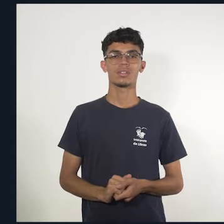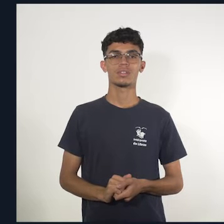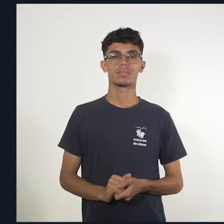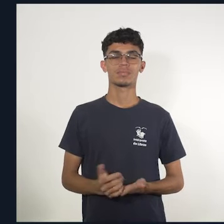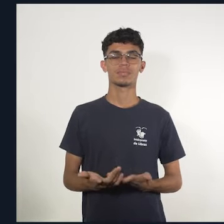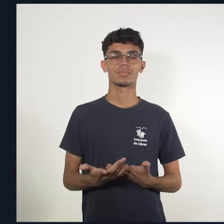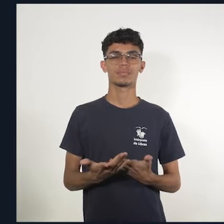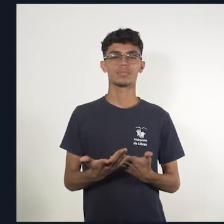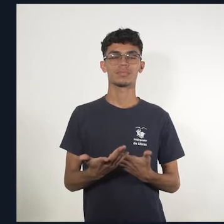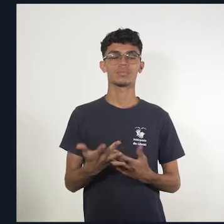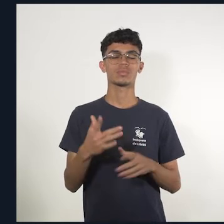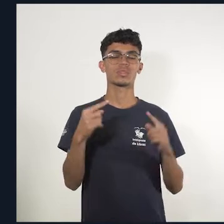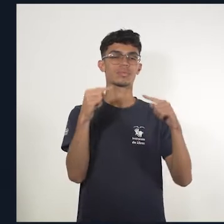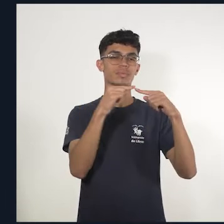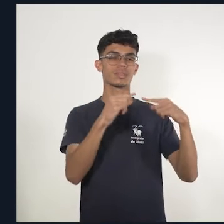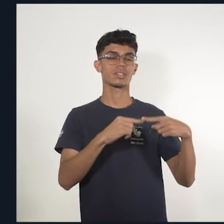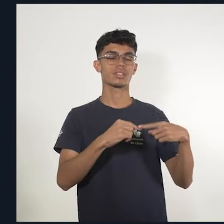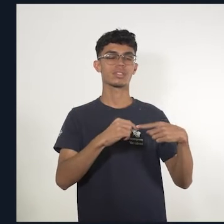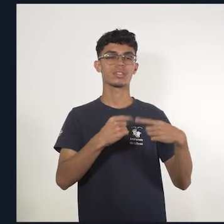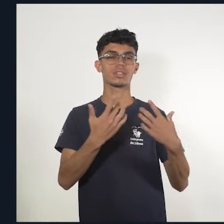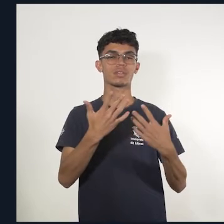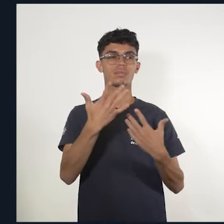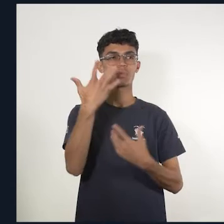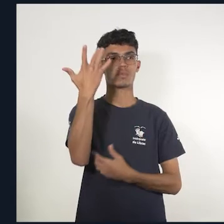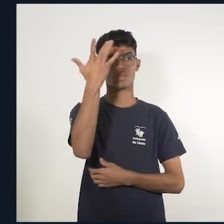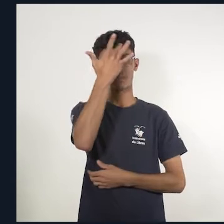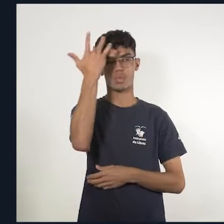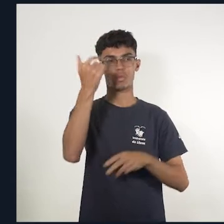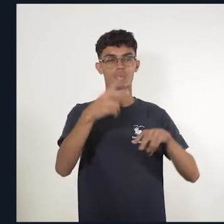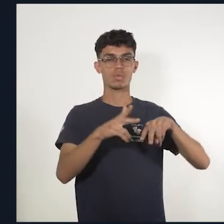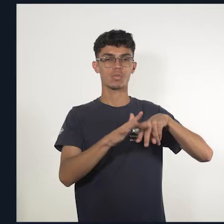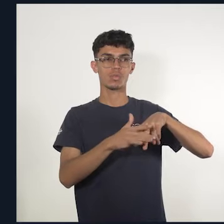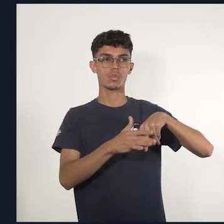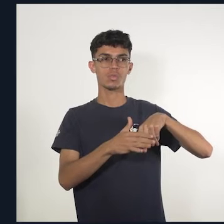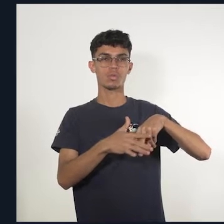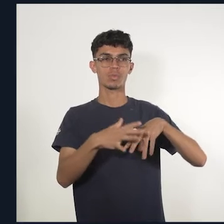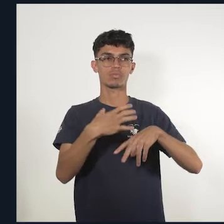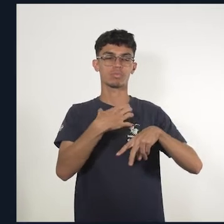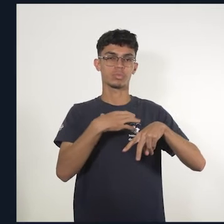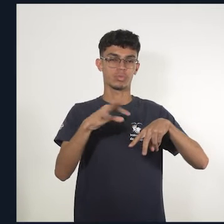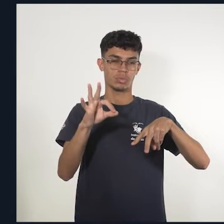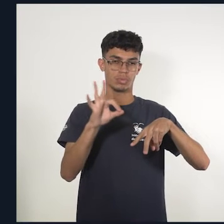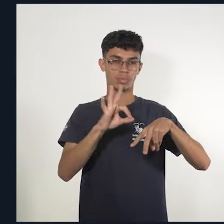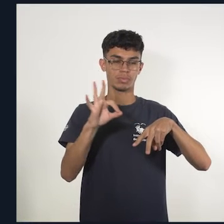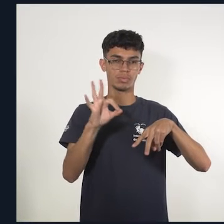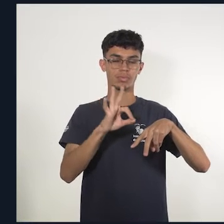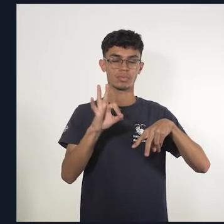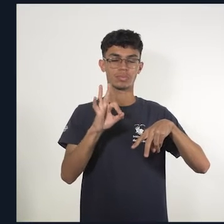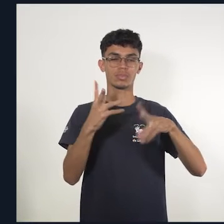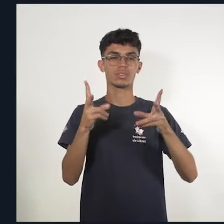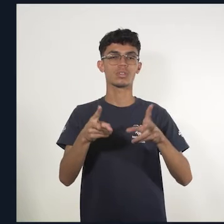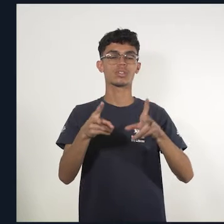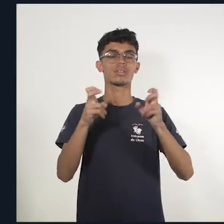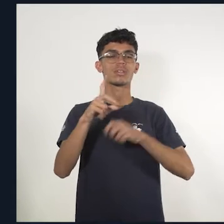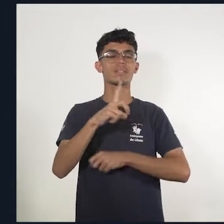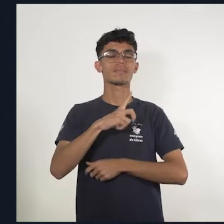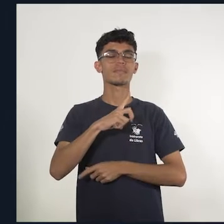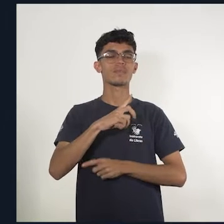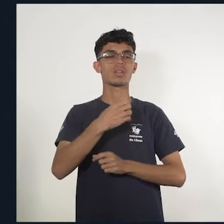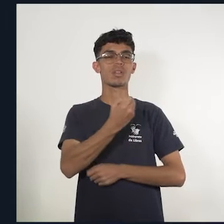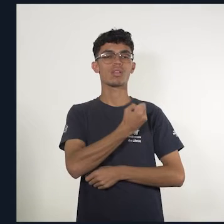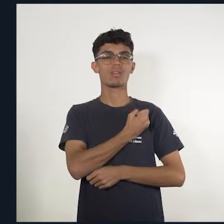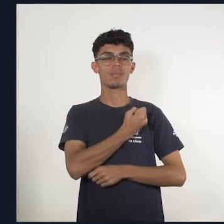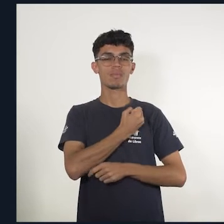de prevalência em relação a assintomáticos entre os reagentes, nós detectamos um aumento